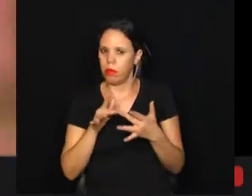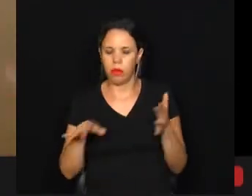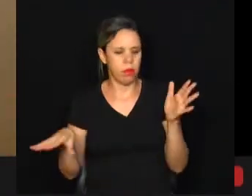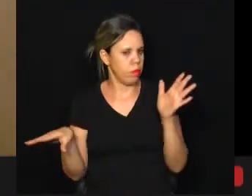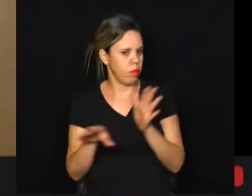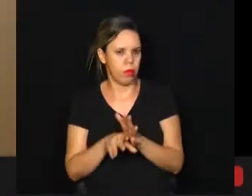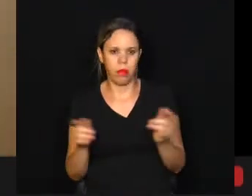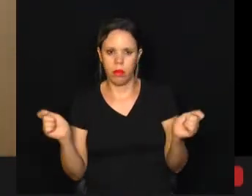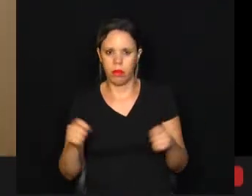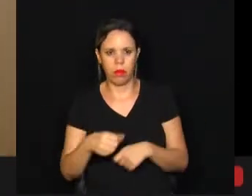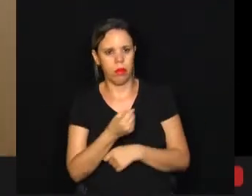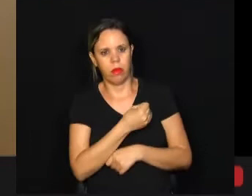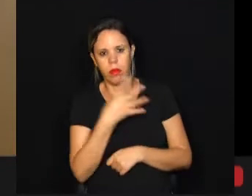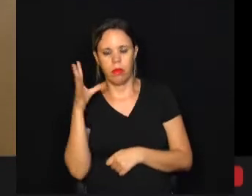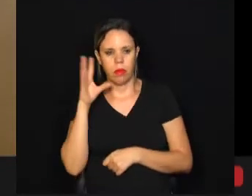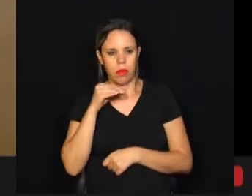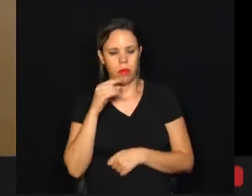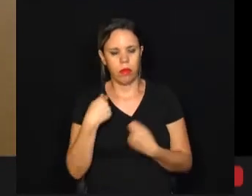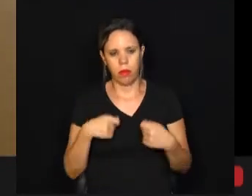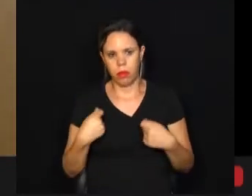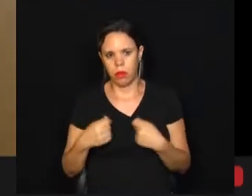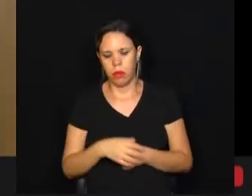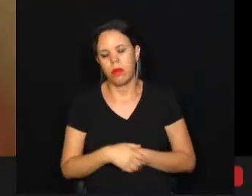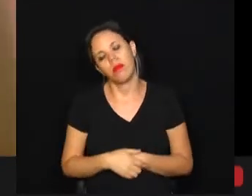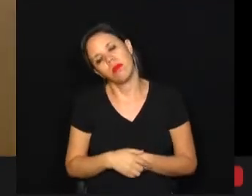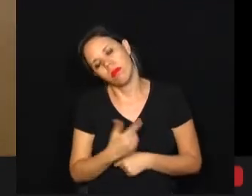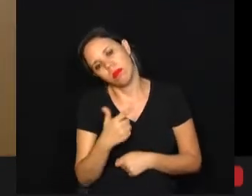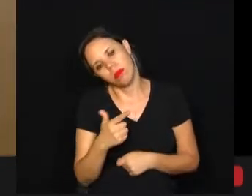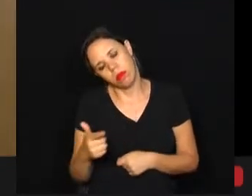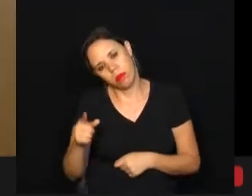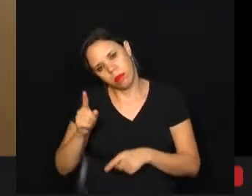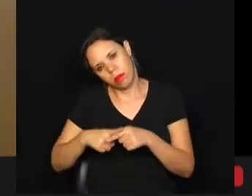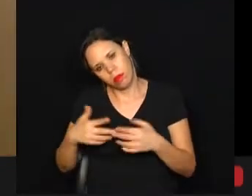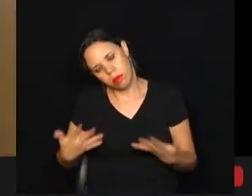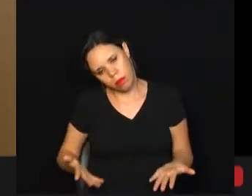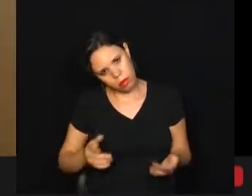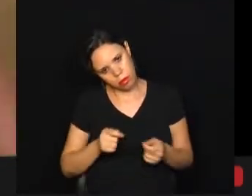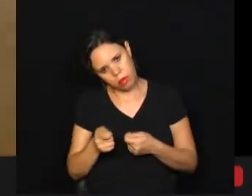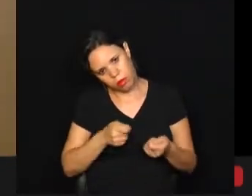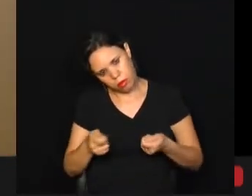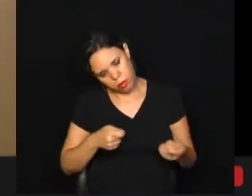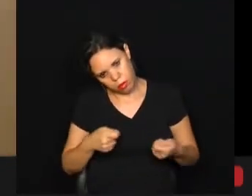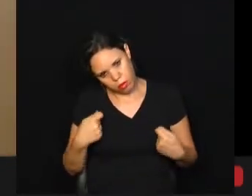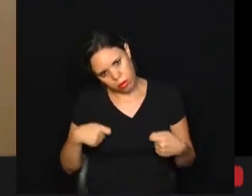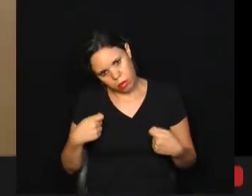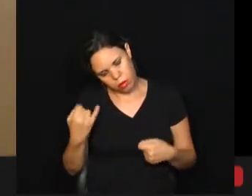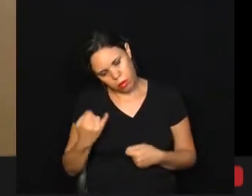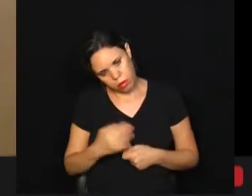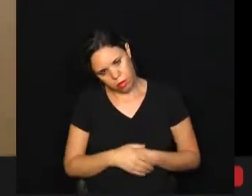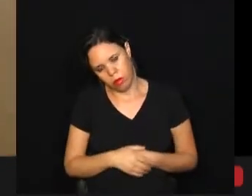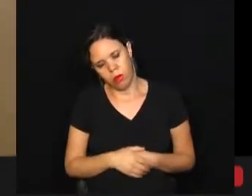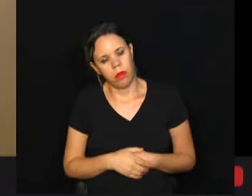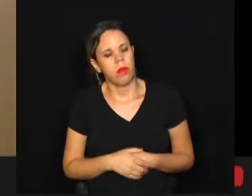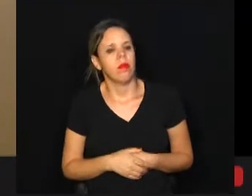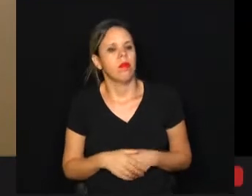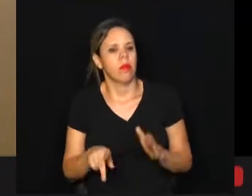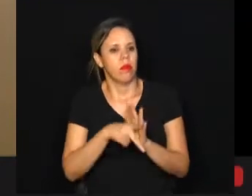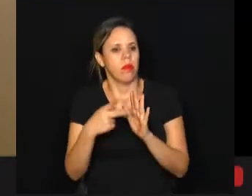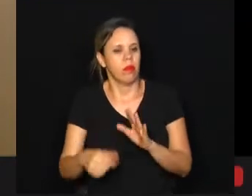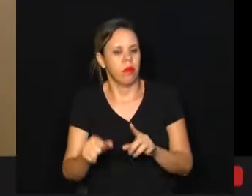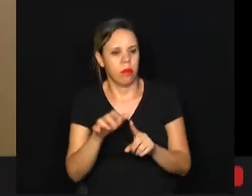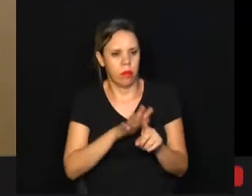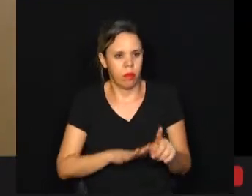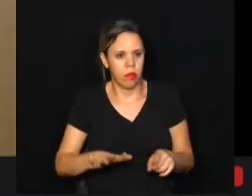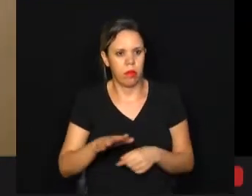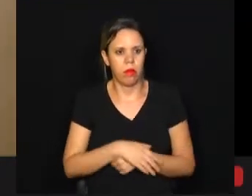a quantidade de funcionário que seria necessário, ele não tem os equipamentos sob controle que seria necessário. A própria sociedade civil pode